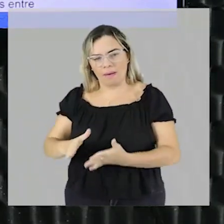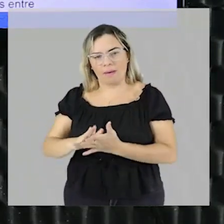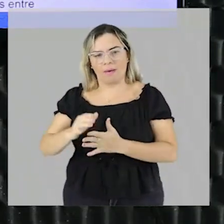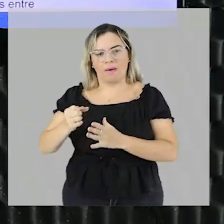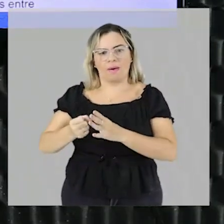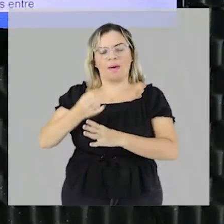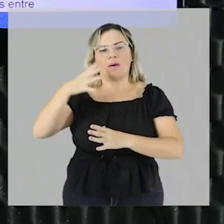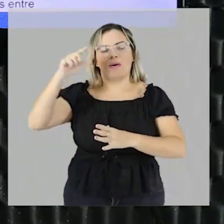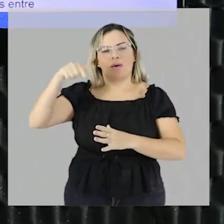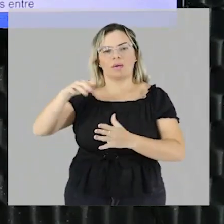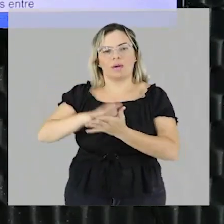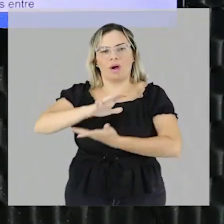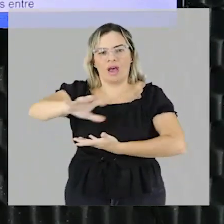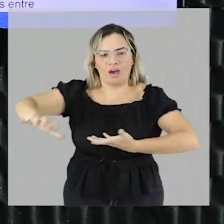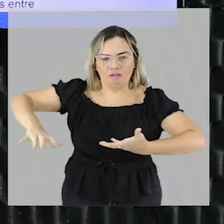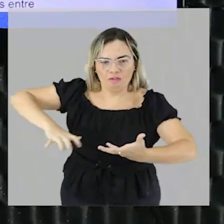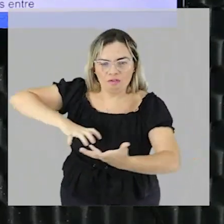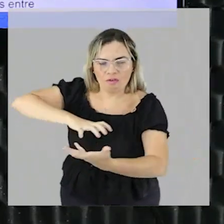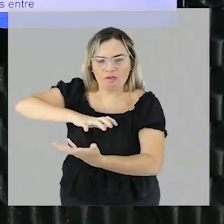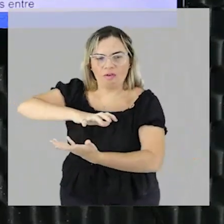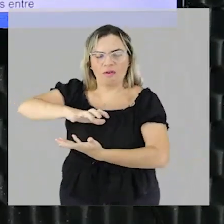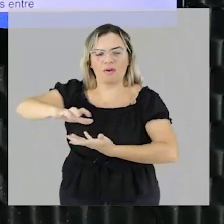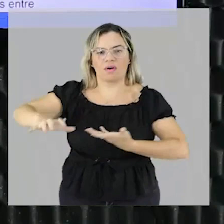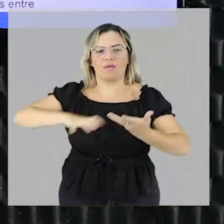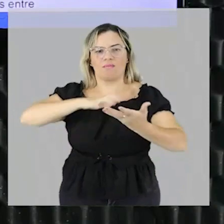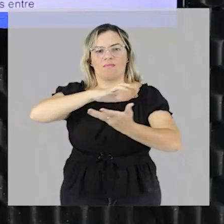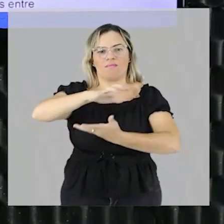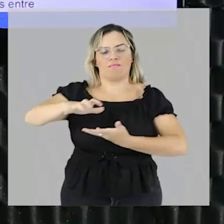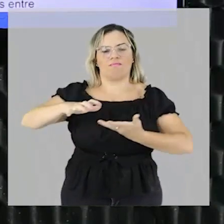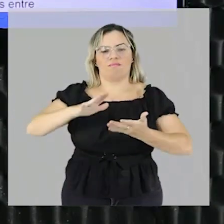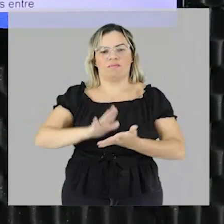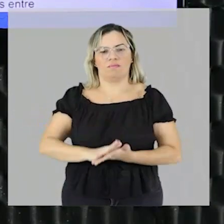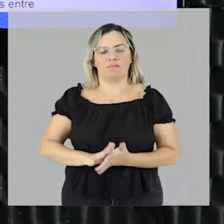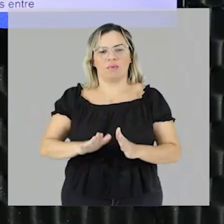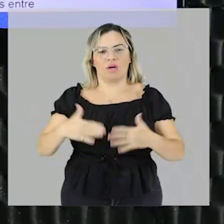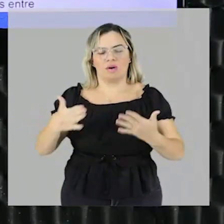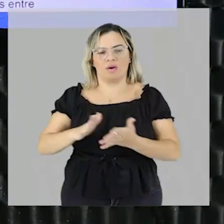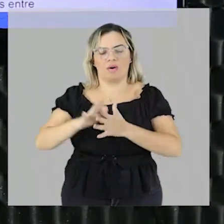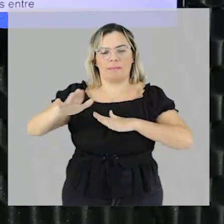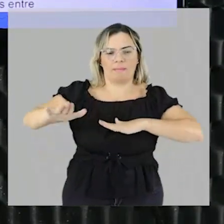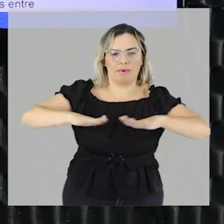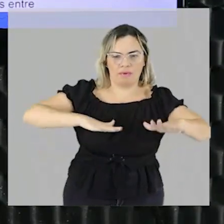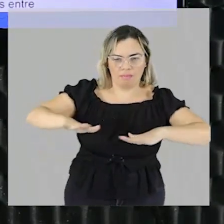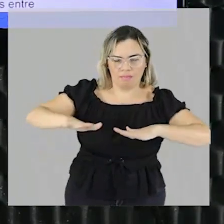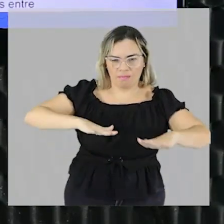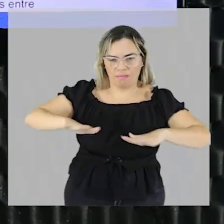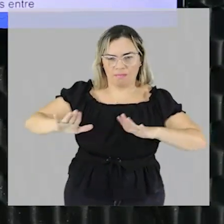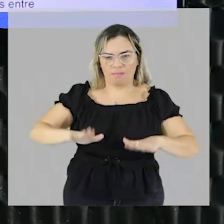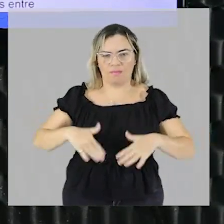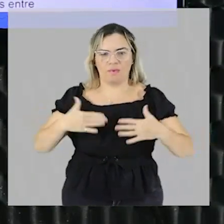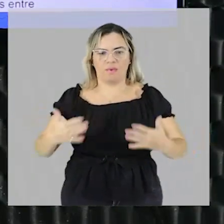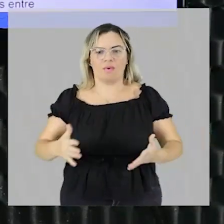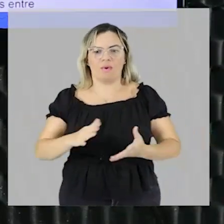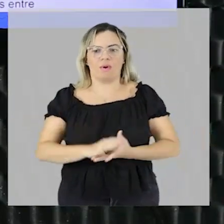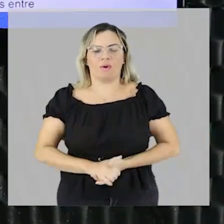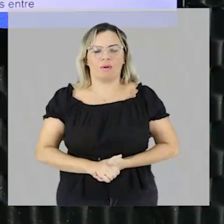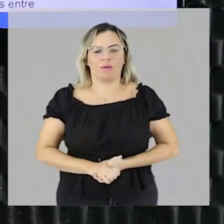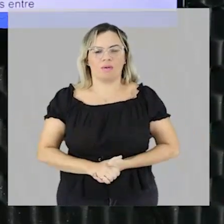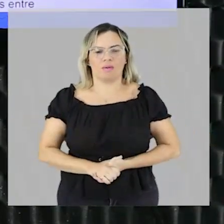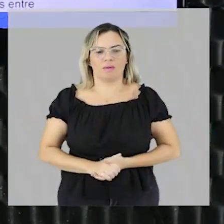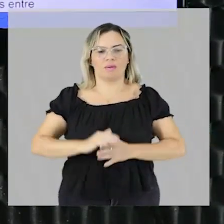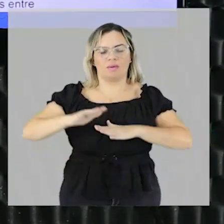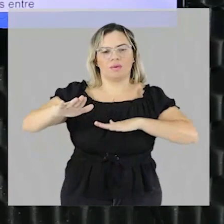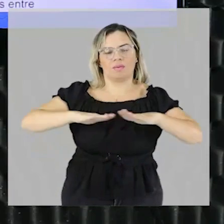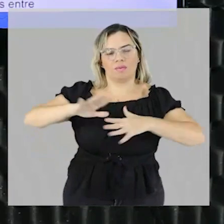de uma revolta, de uma sedição. Sedição, revolta, insurreição. O